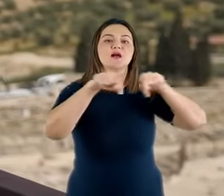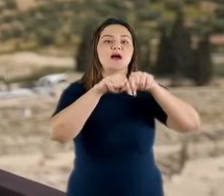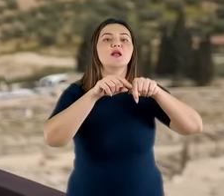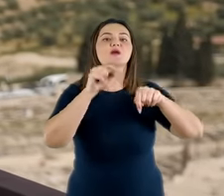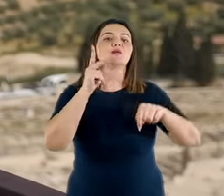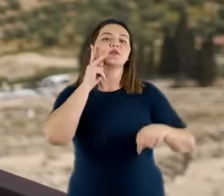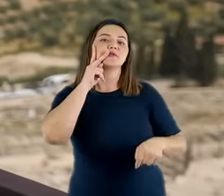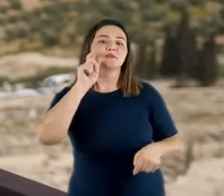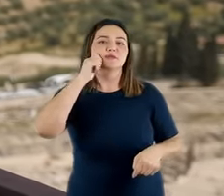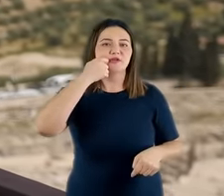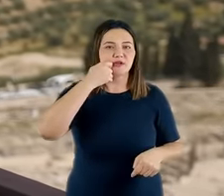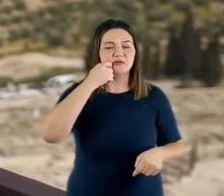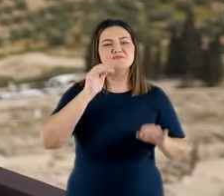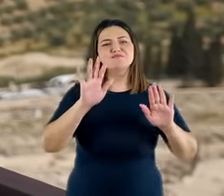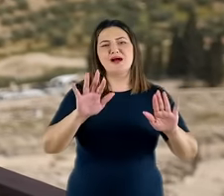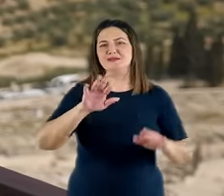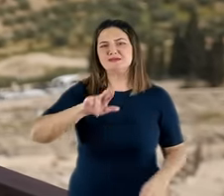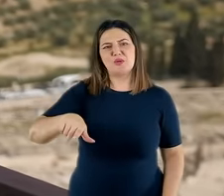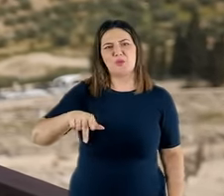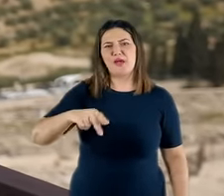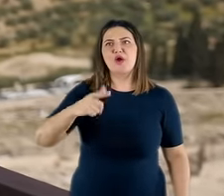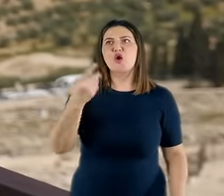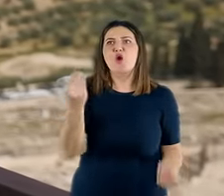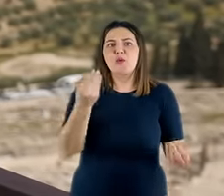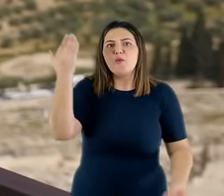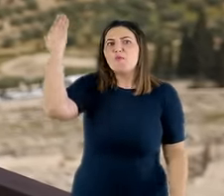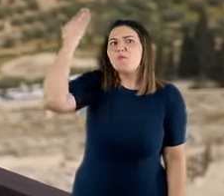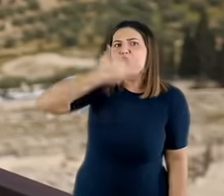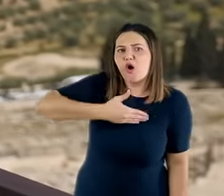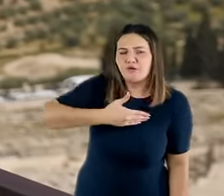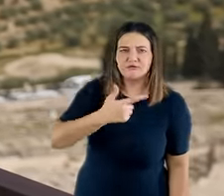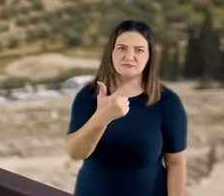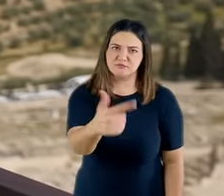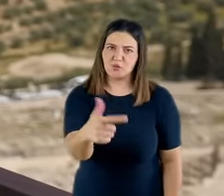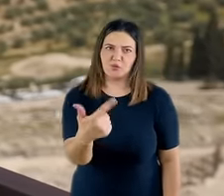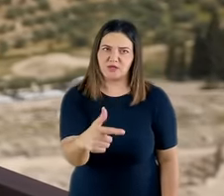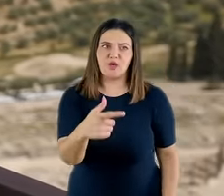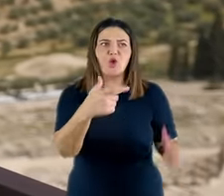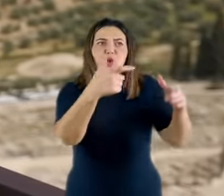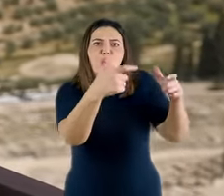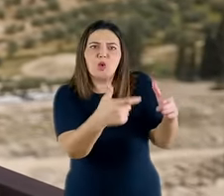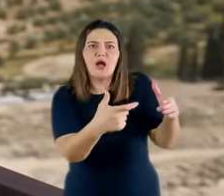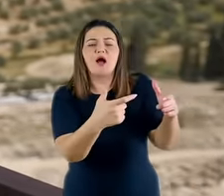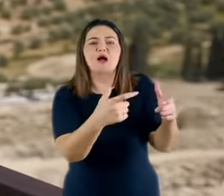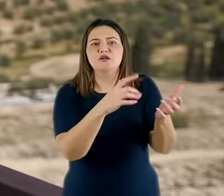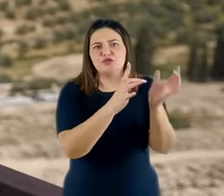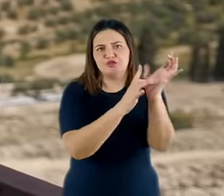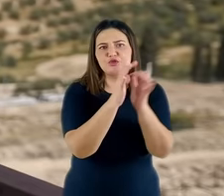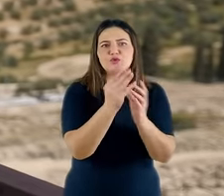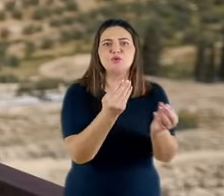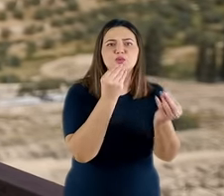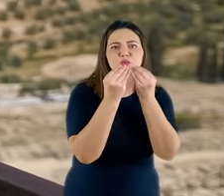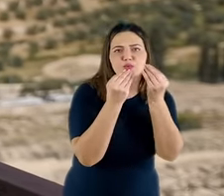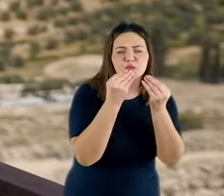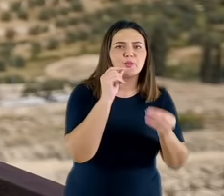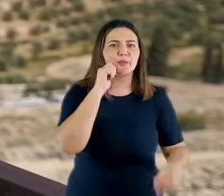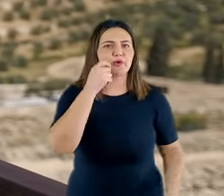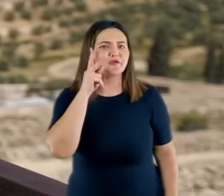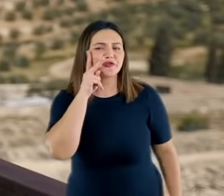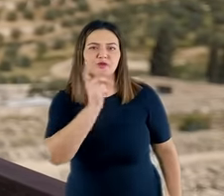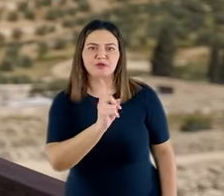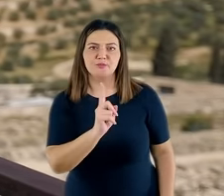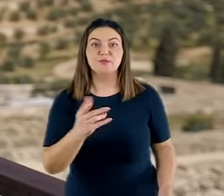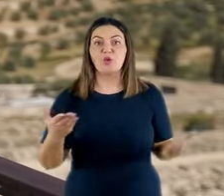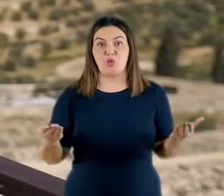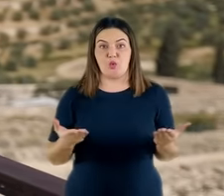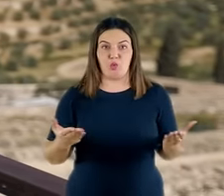é uma fantasia religiosa, eu diria, porque nós não temos como falar que ali seria o lugar do cenáculo de Jesus. Aliás, a bem da verdade,